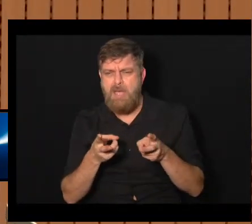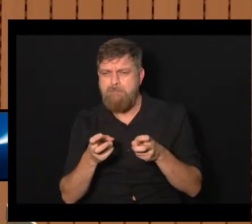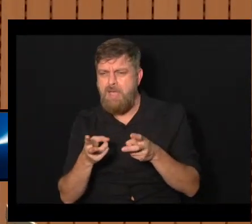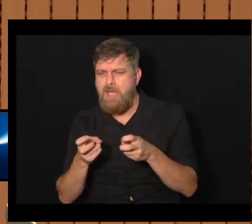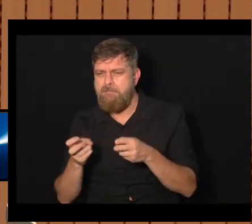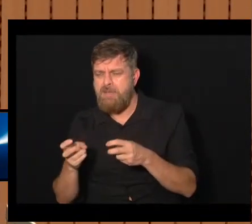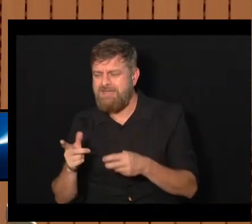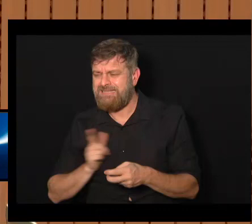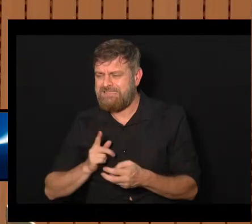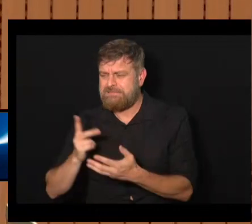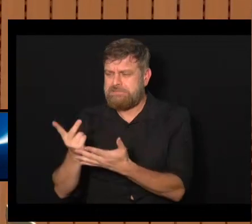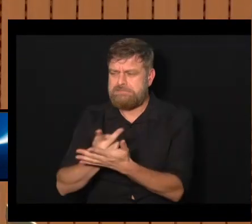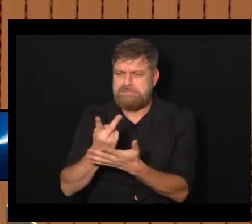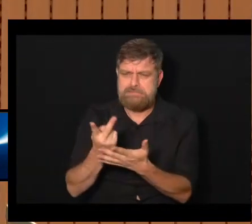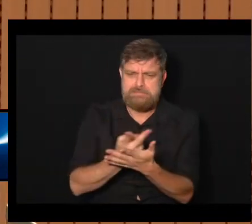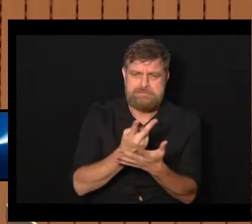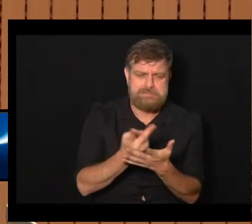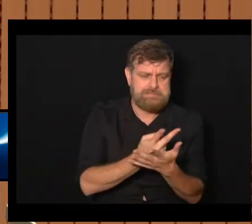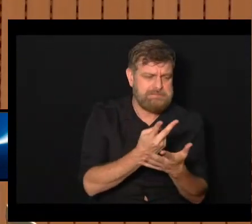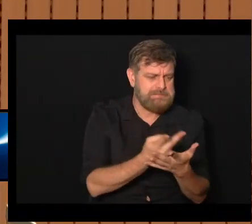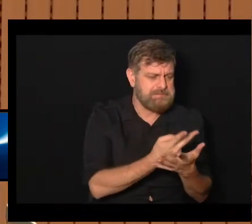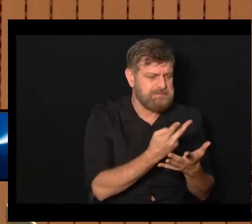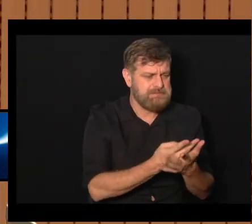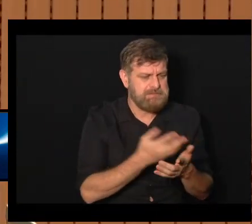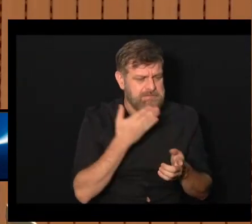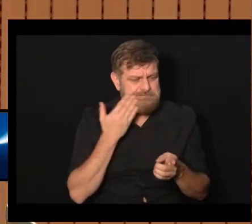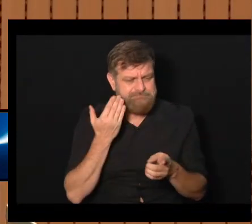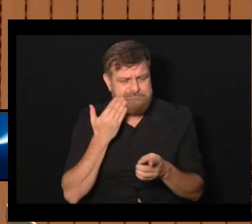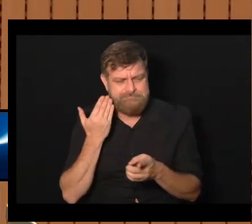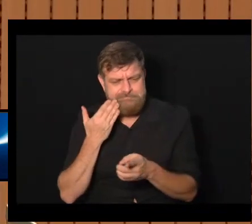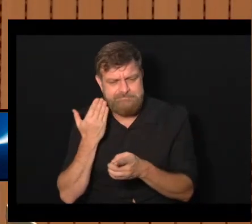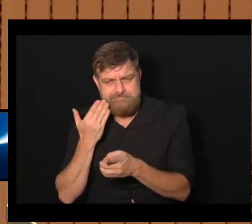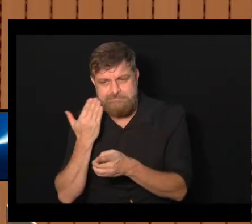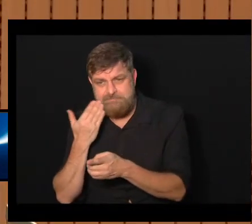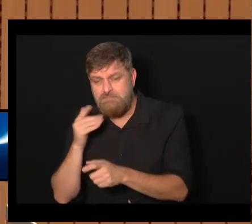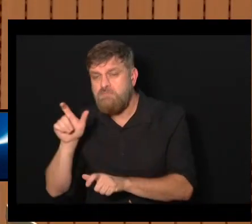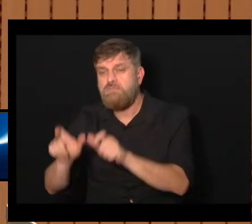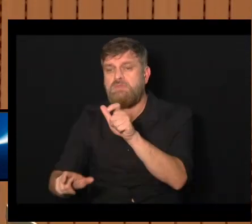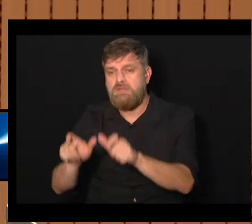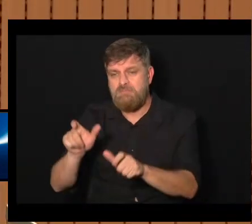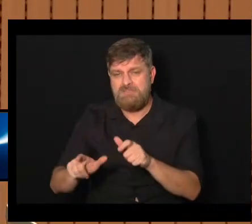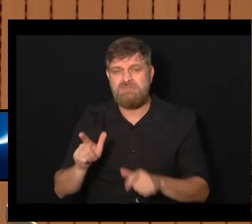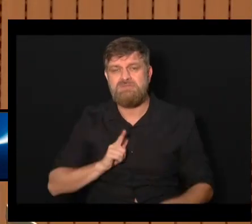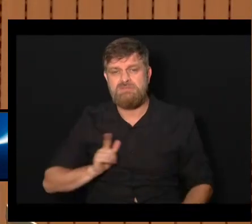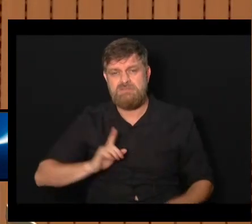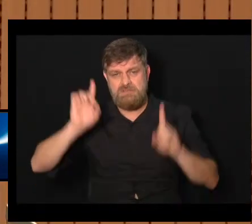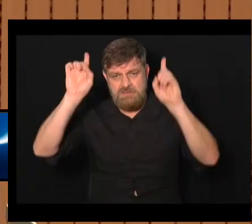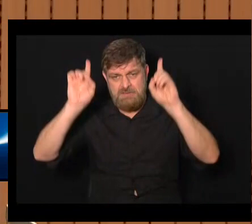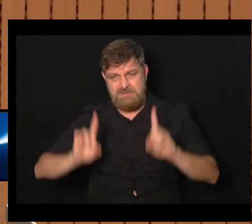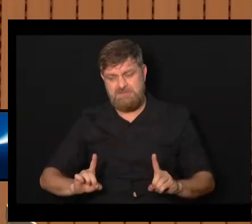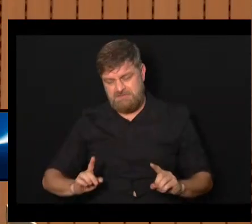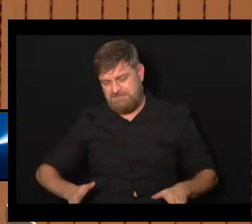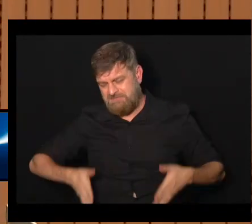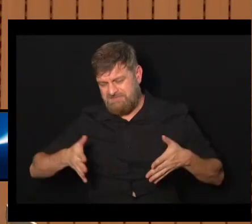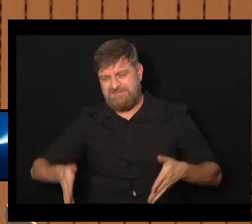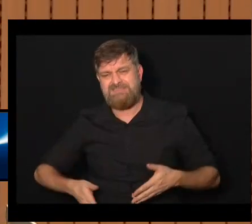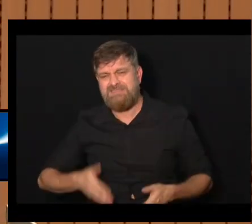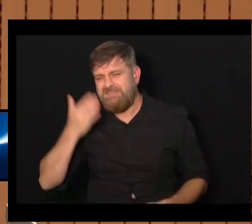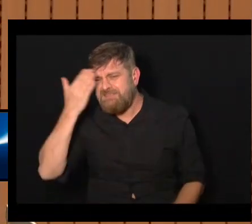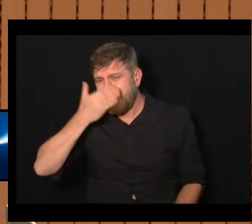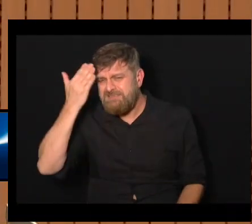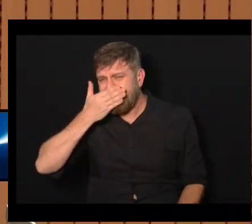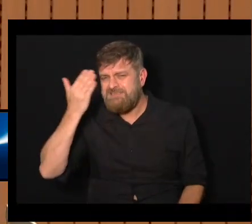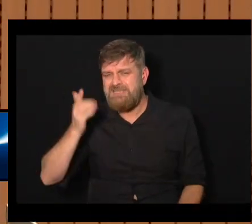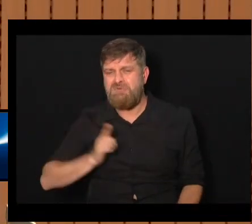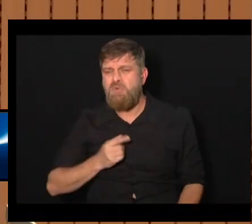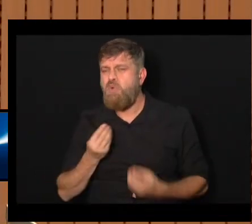várias deficiências que sofrem as pessoas portadoras de deficiência visual